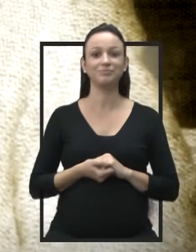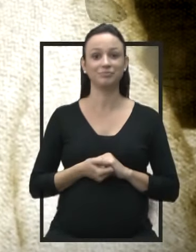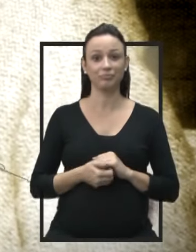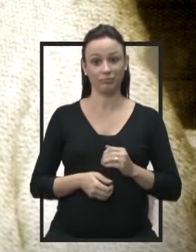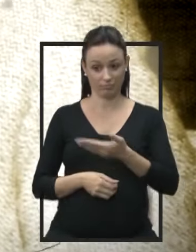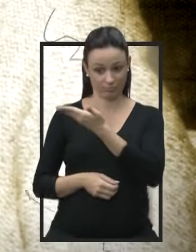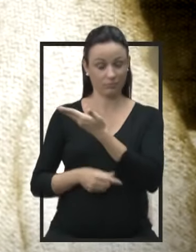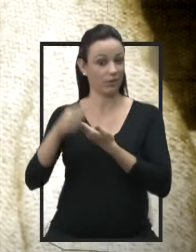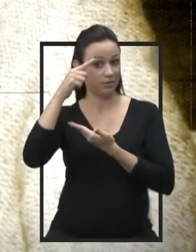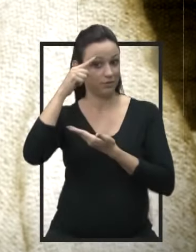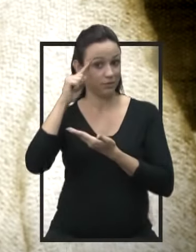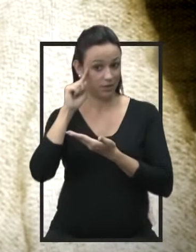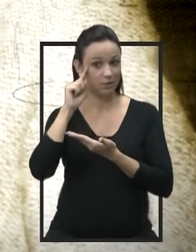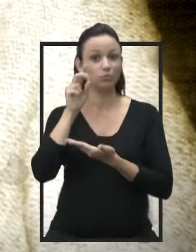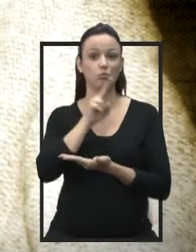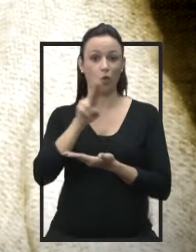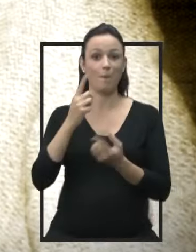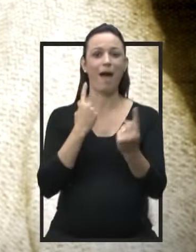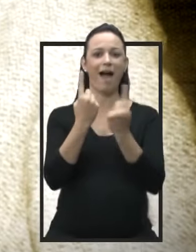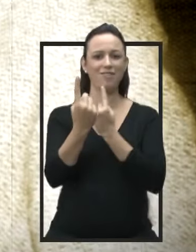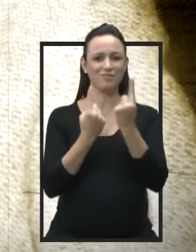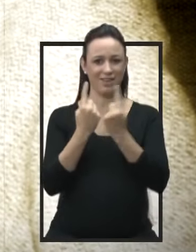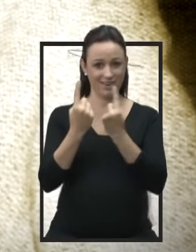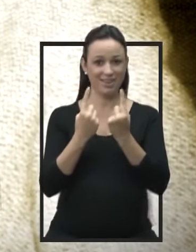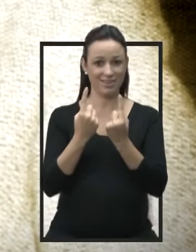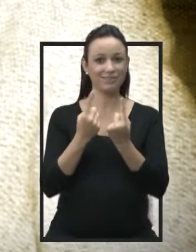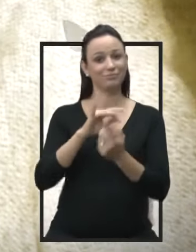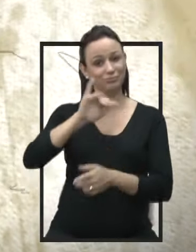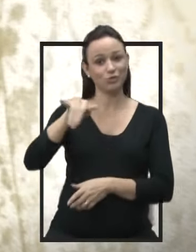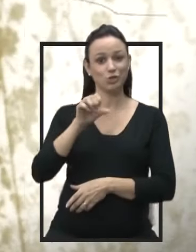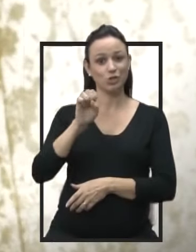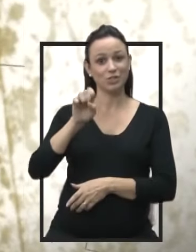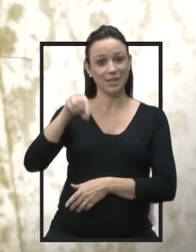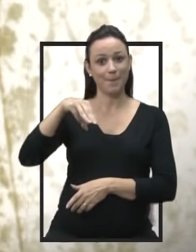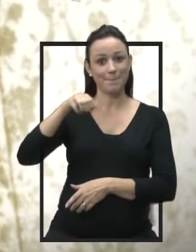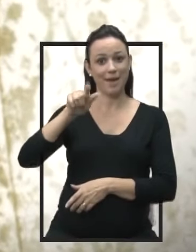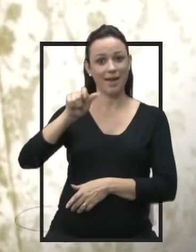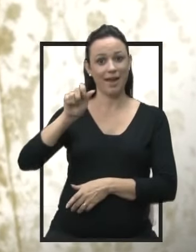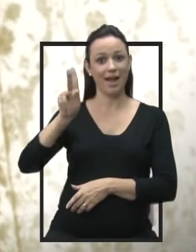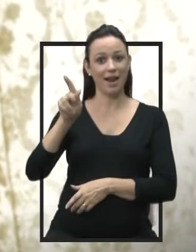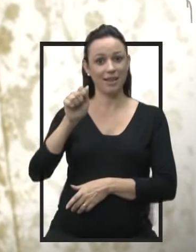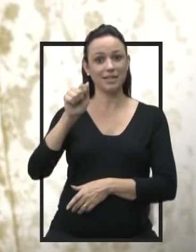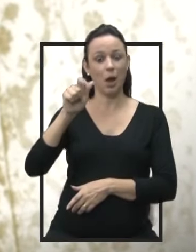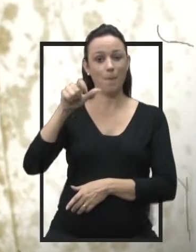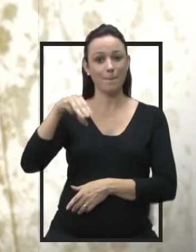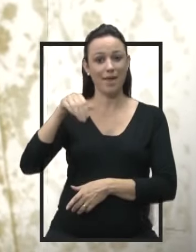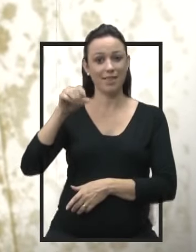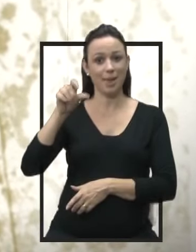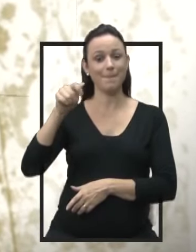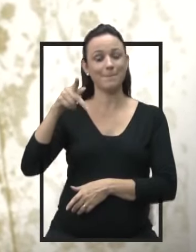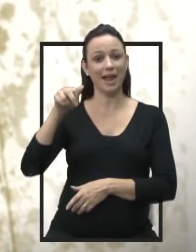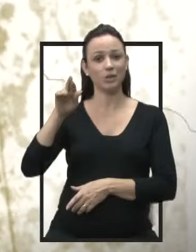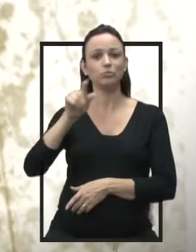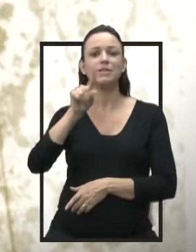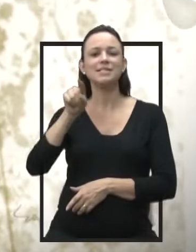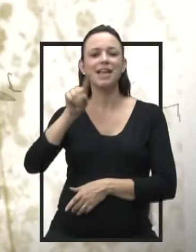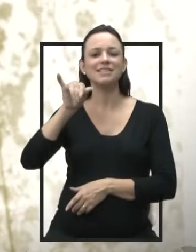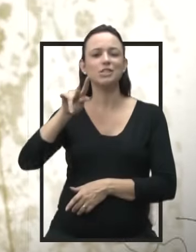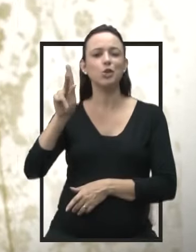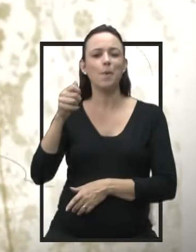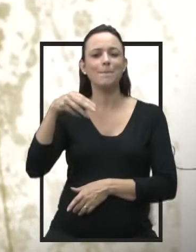O homenageado com o nome da avenida é o jauense José Magalhães de Almeida Prado, mais conhecido como Zezinho